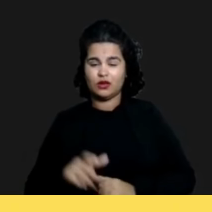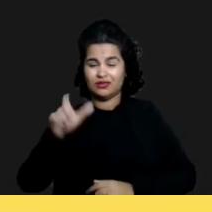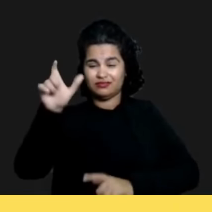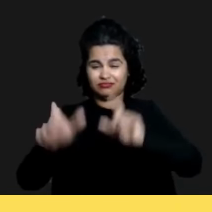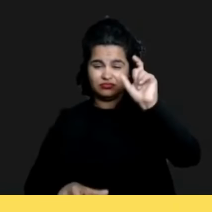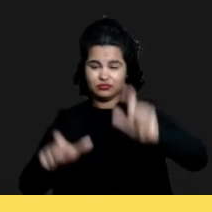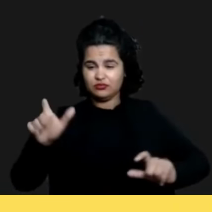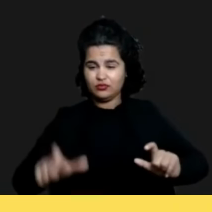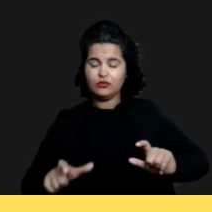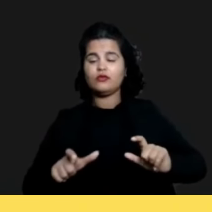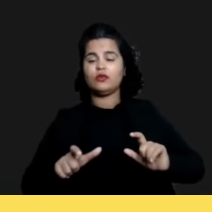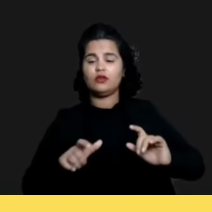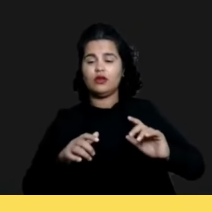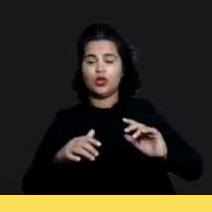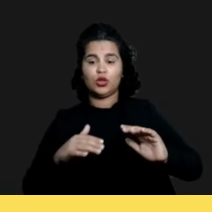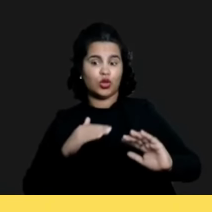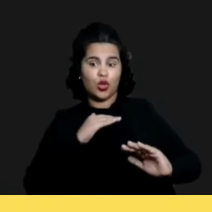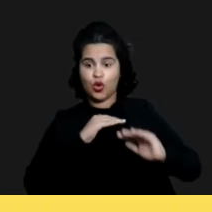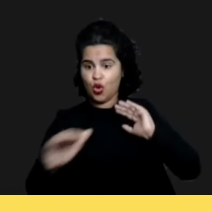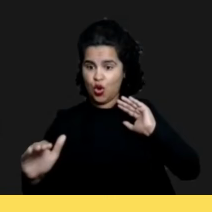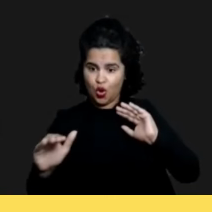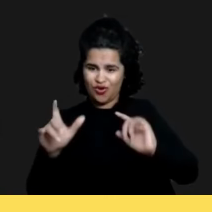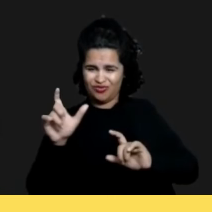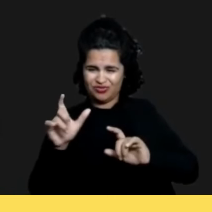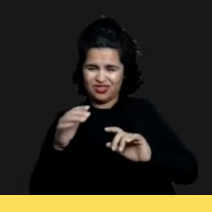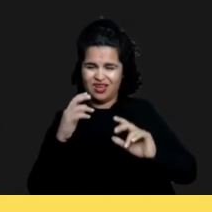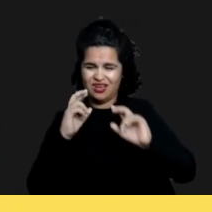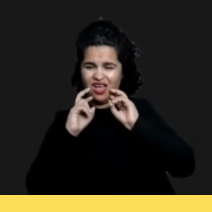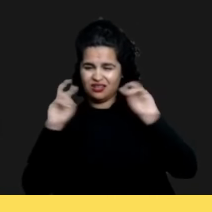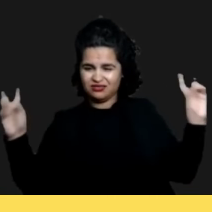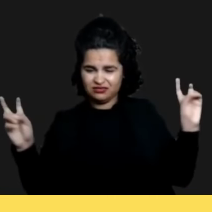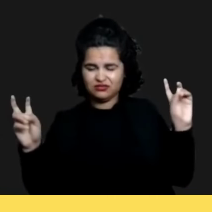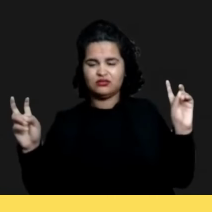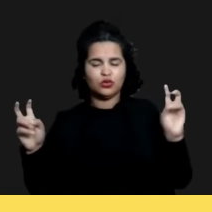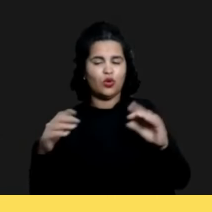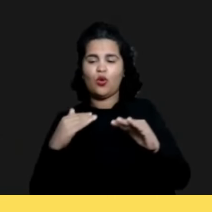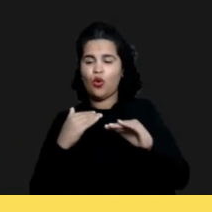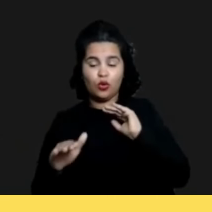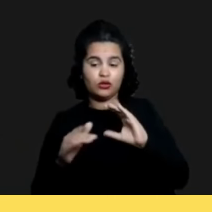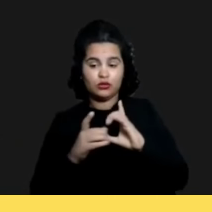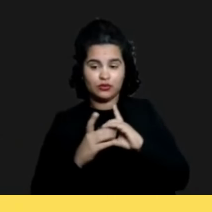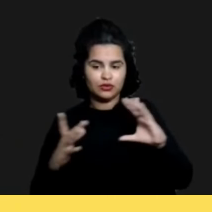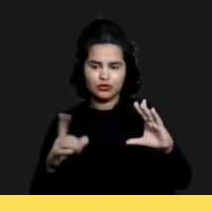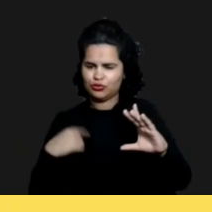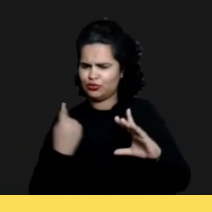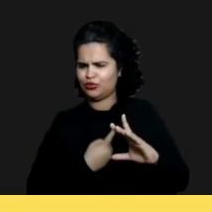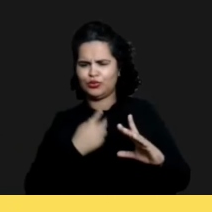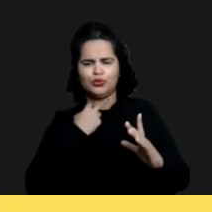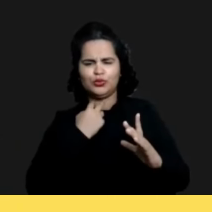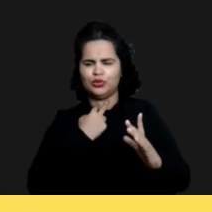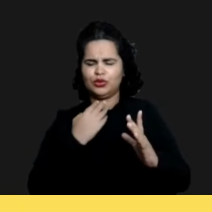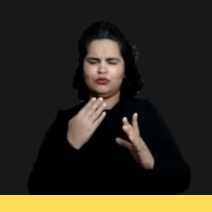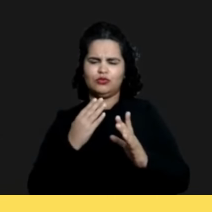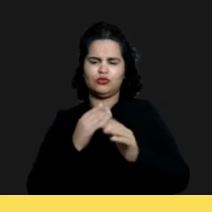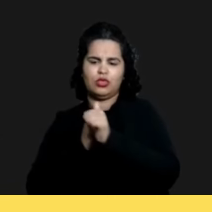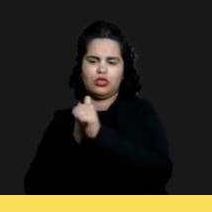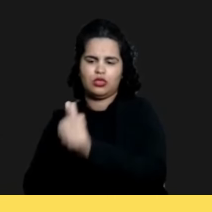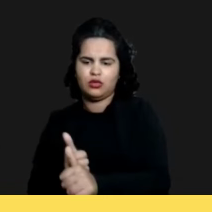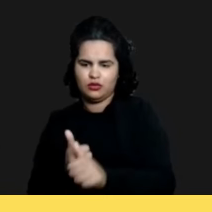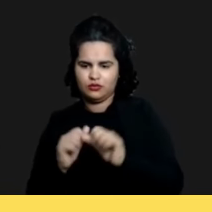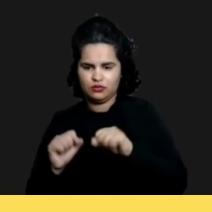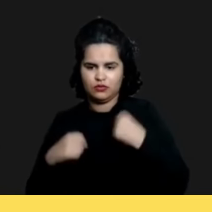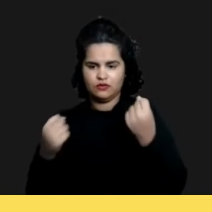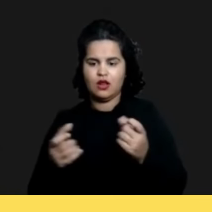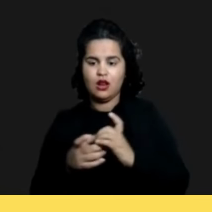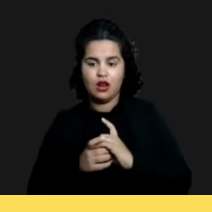com a democracia não pode representar o caminho a ser seguido por aqueles que defendem